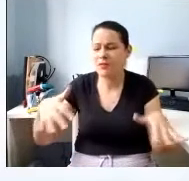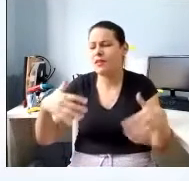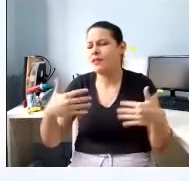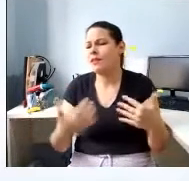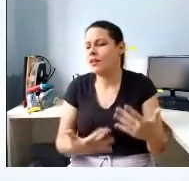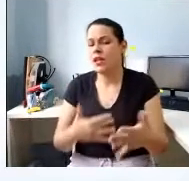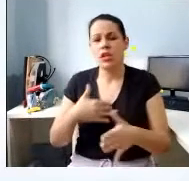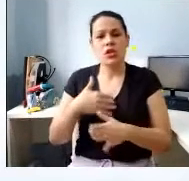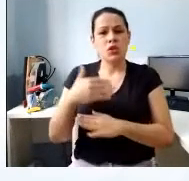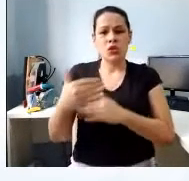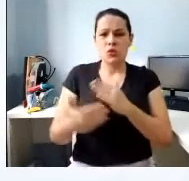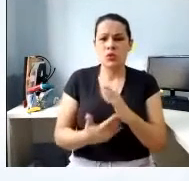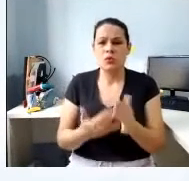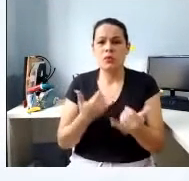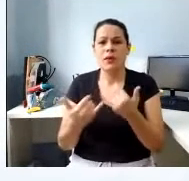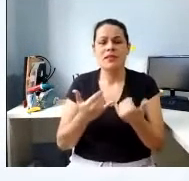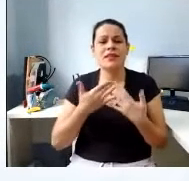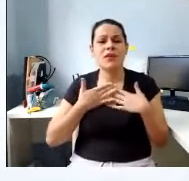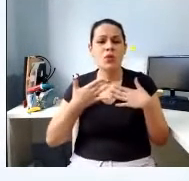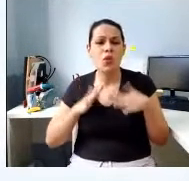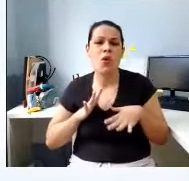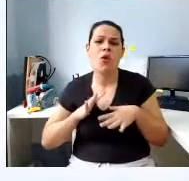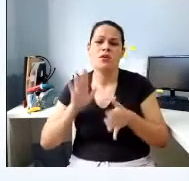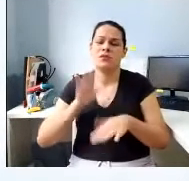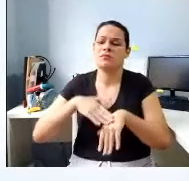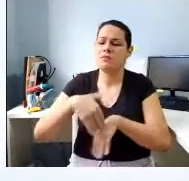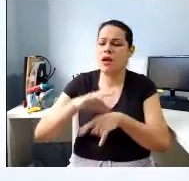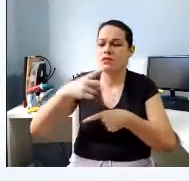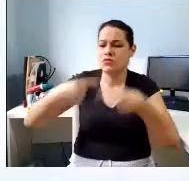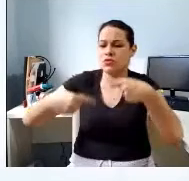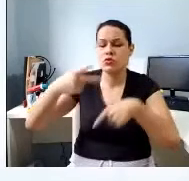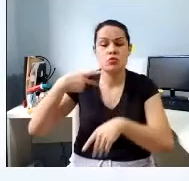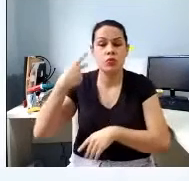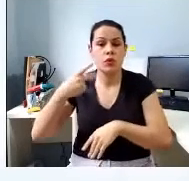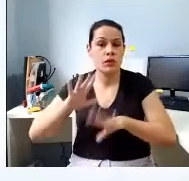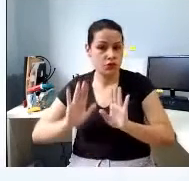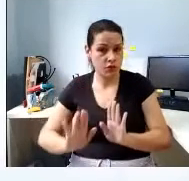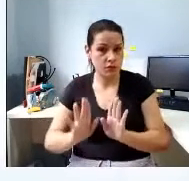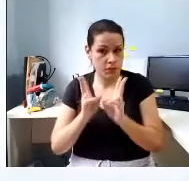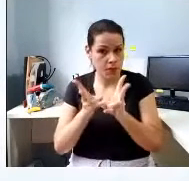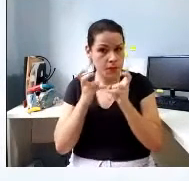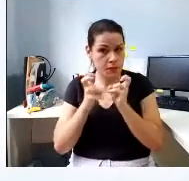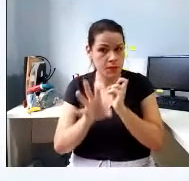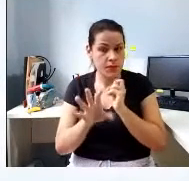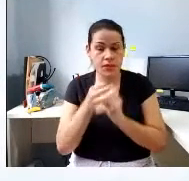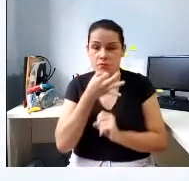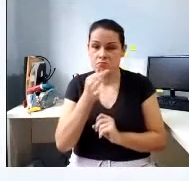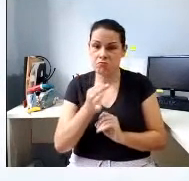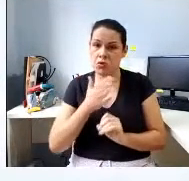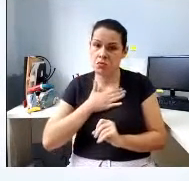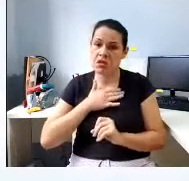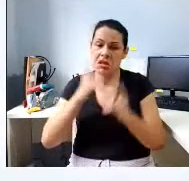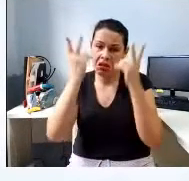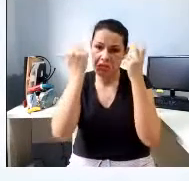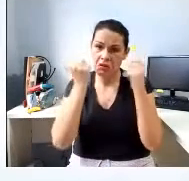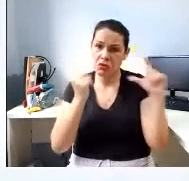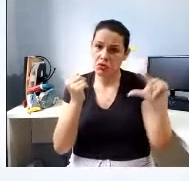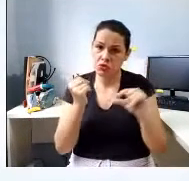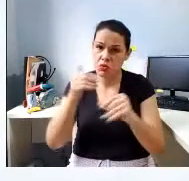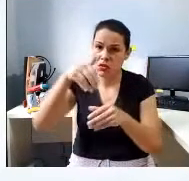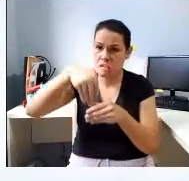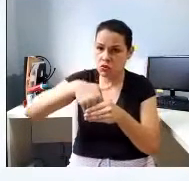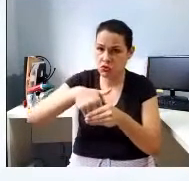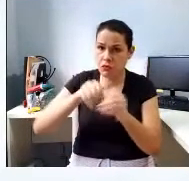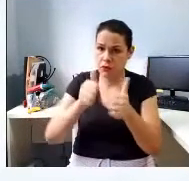pela despolitização do debate político, enfim. Então, esse é o primeiro aspecto. Vejo isso com certa naturalidade. Aí eu queria